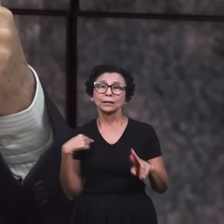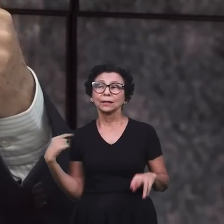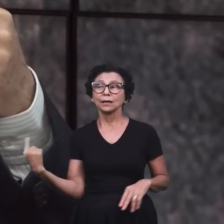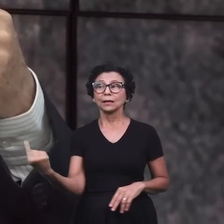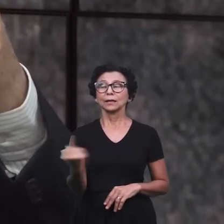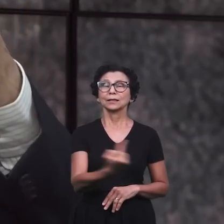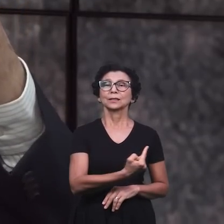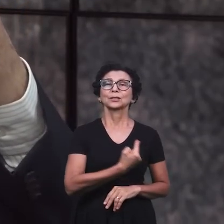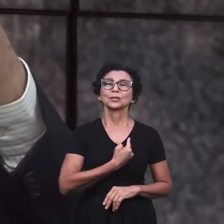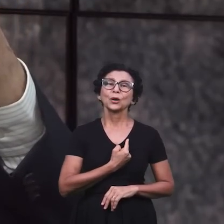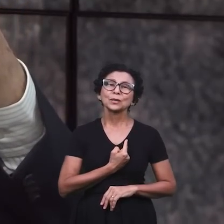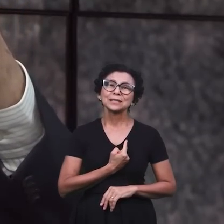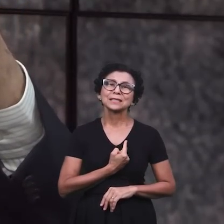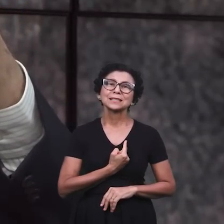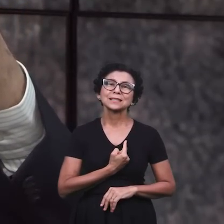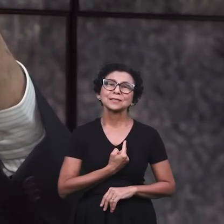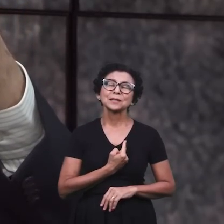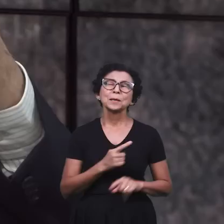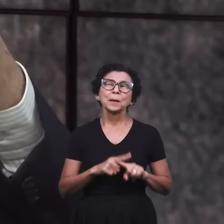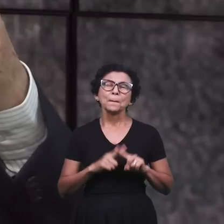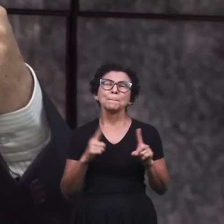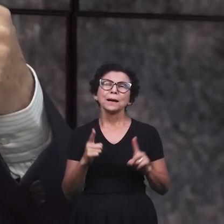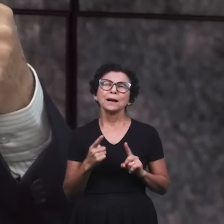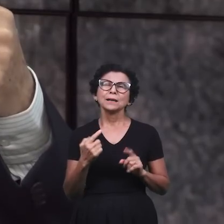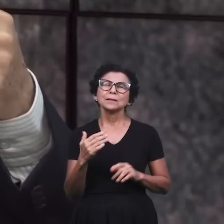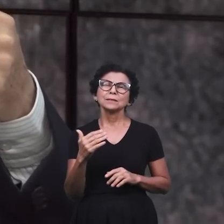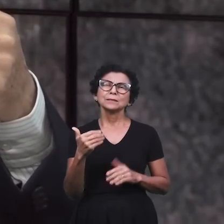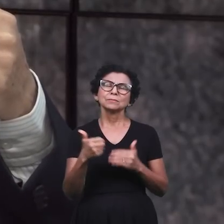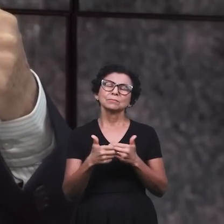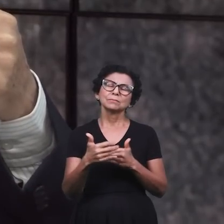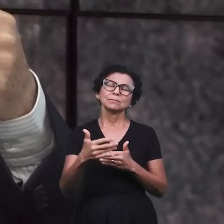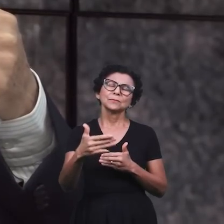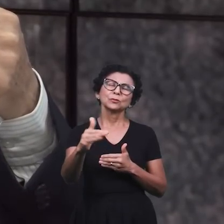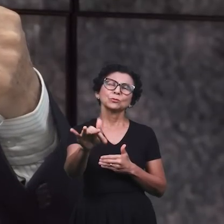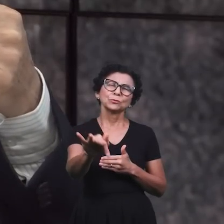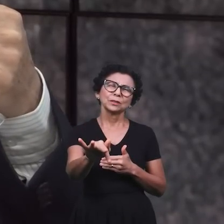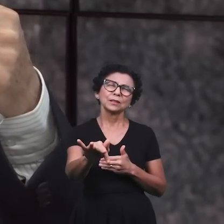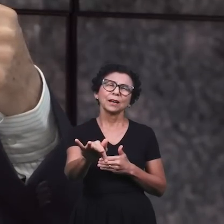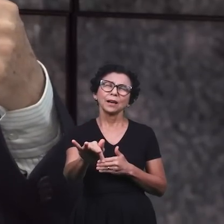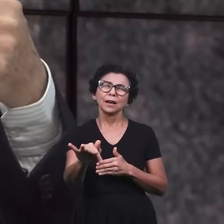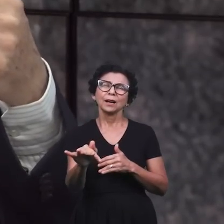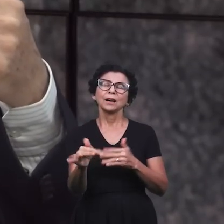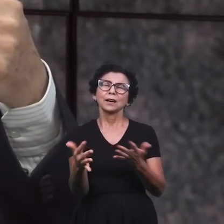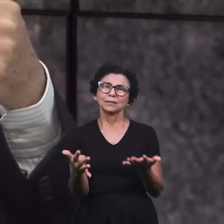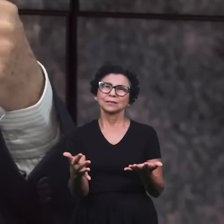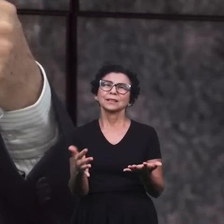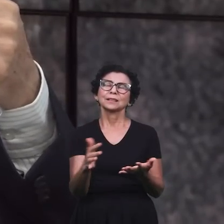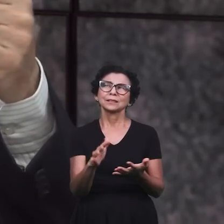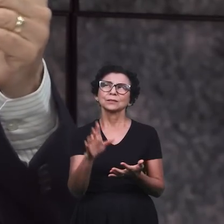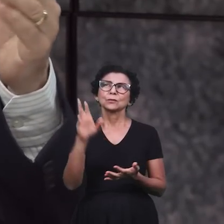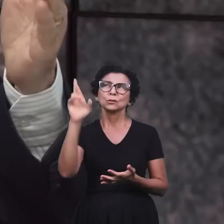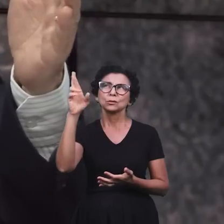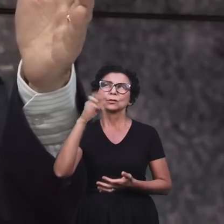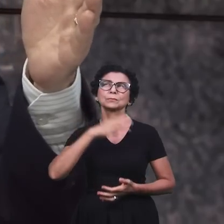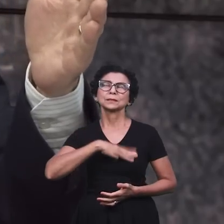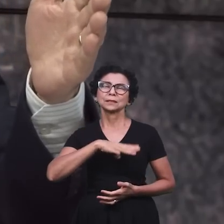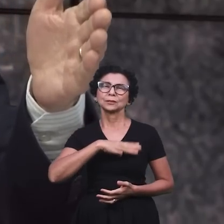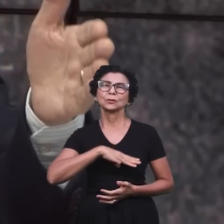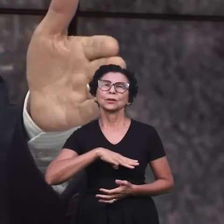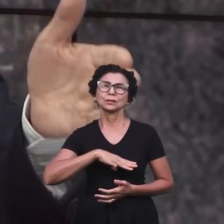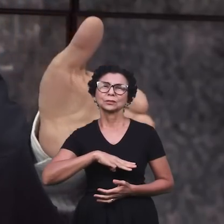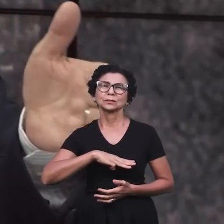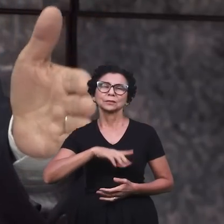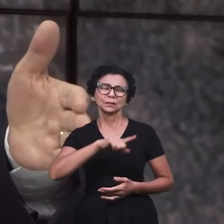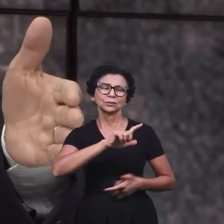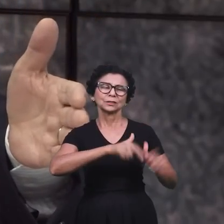ter misericórdia de Israel também, por causa da misericórdia que demonstrou a nós. Porque Deus encerrou a